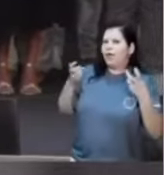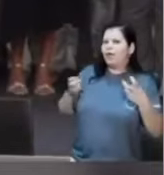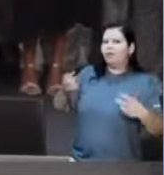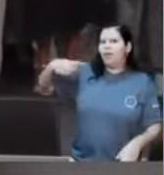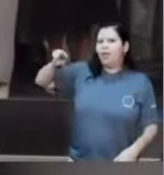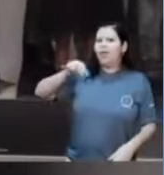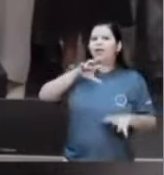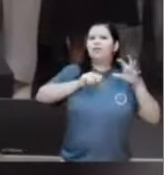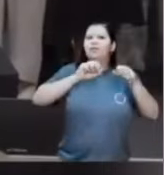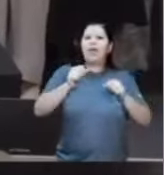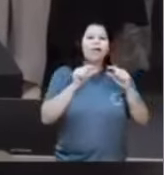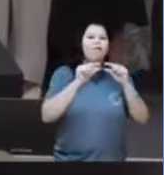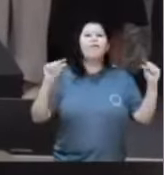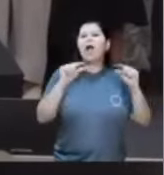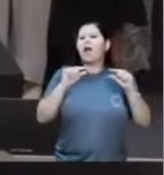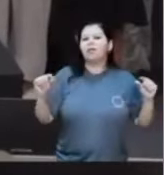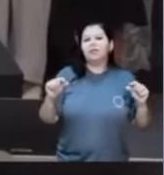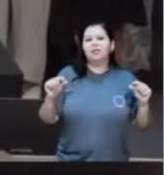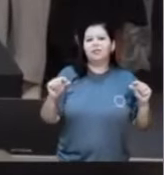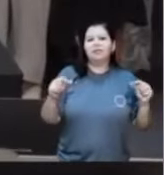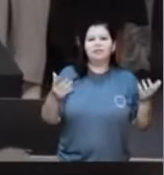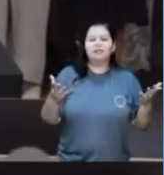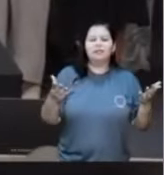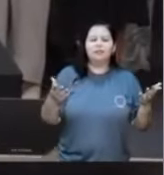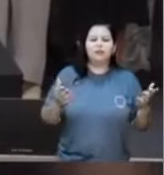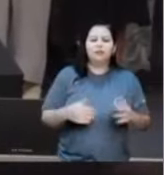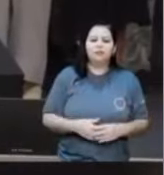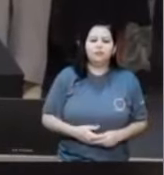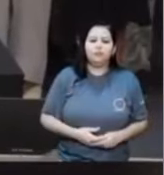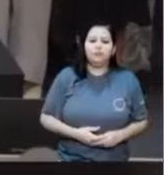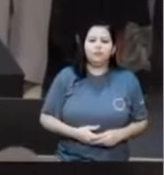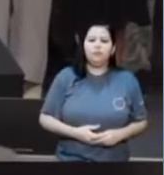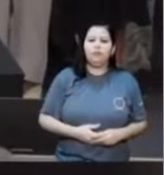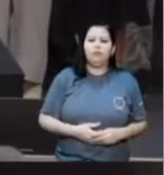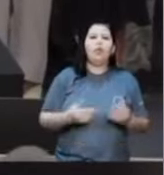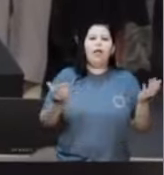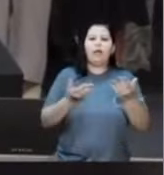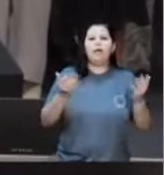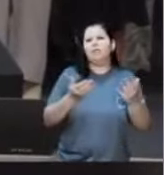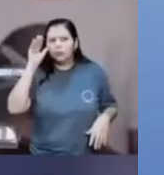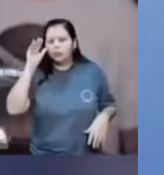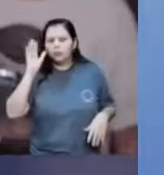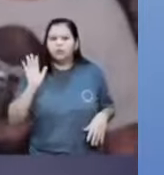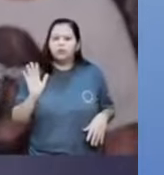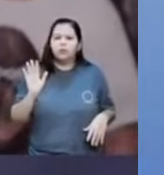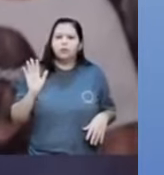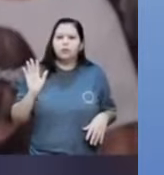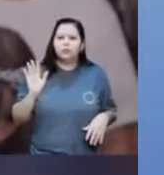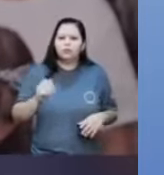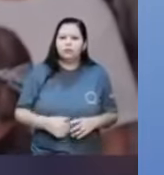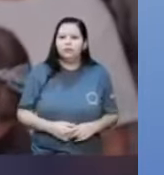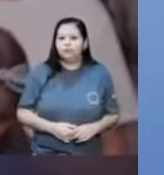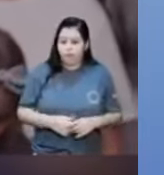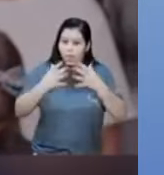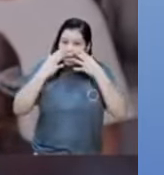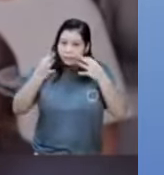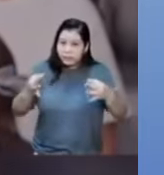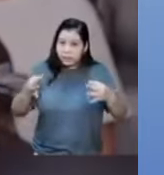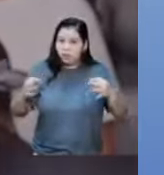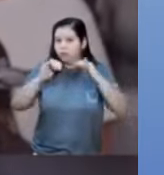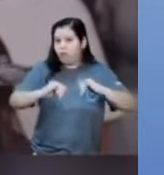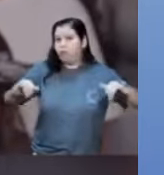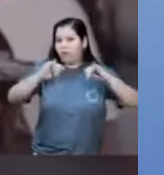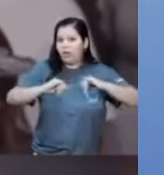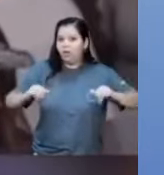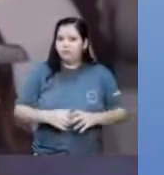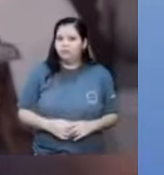Silas Malafaia Vamos ver aí como que ele falou essa situação a vamos acompanhar o pastor Silas Malafaia escute o que eu vou dizer isso aqui para vocês